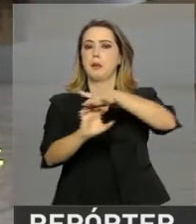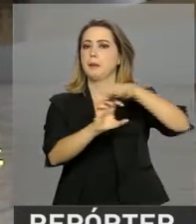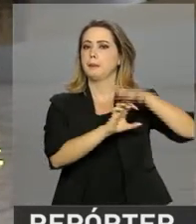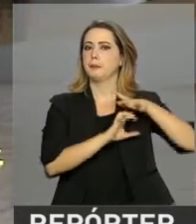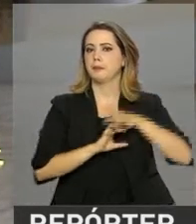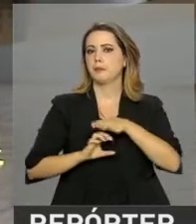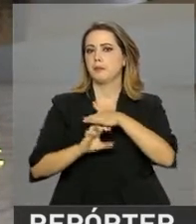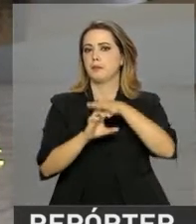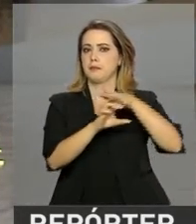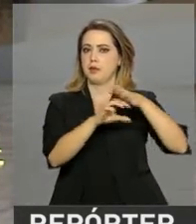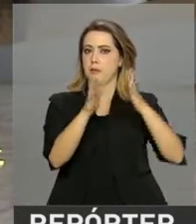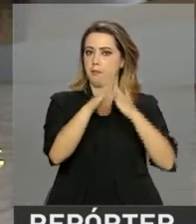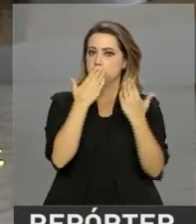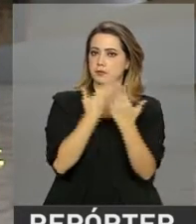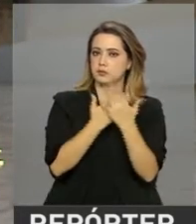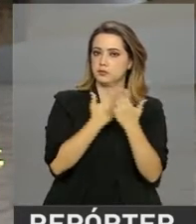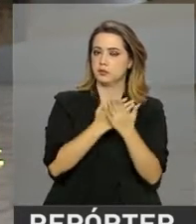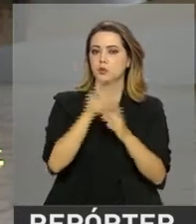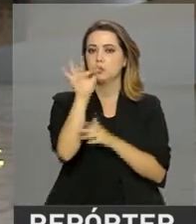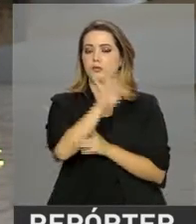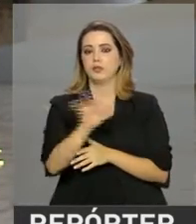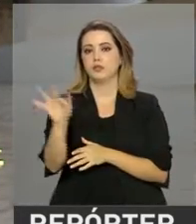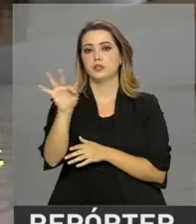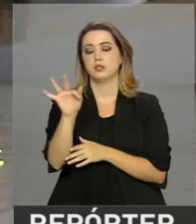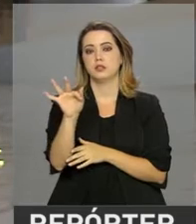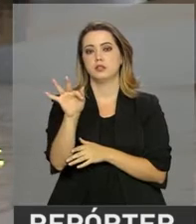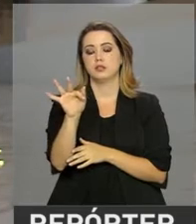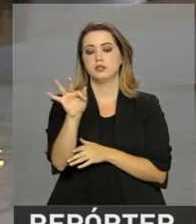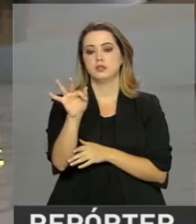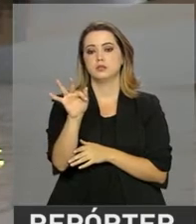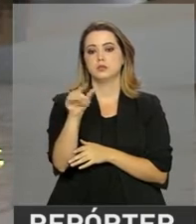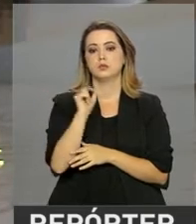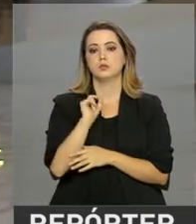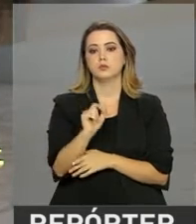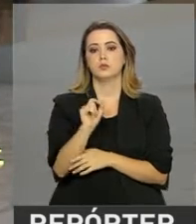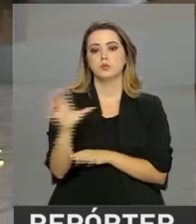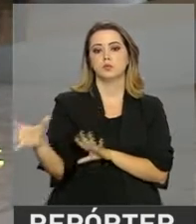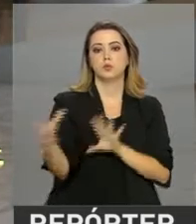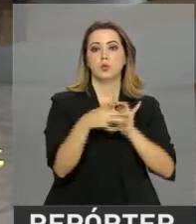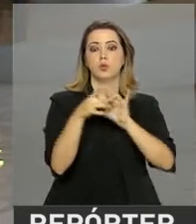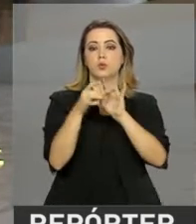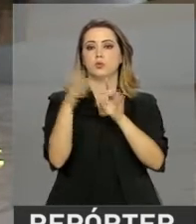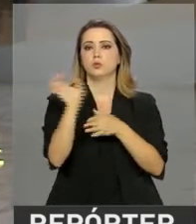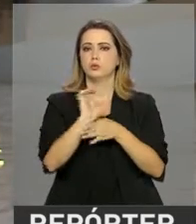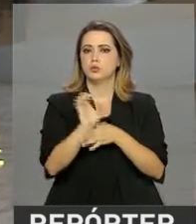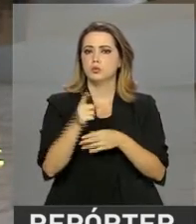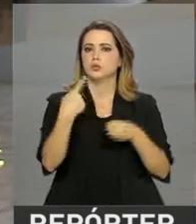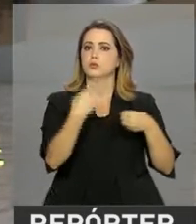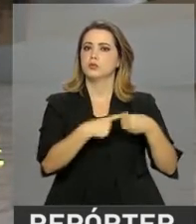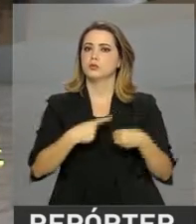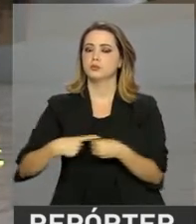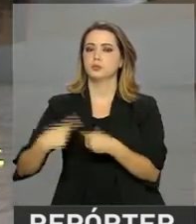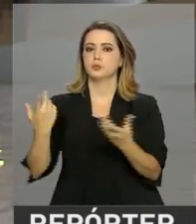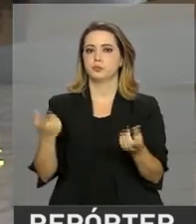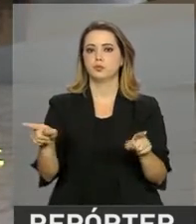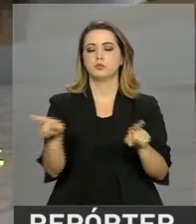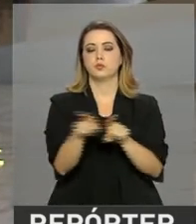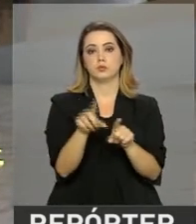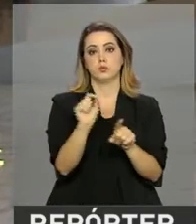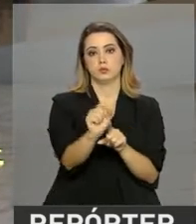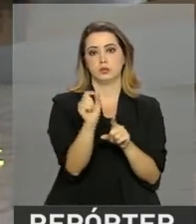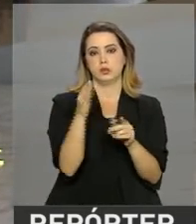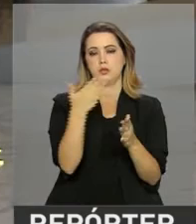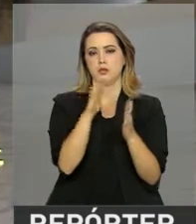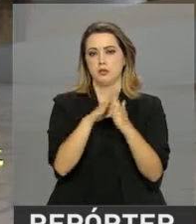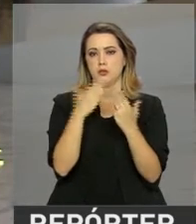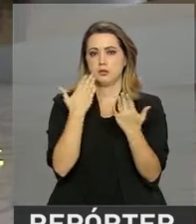técnico e profissionalizante federais, em termos de União, Estados e Municípios, além de